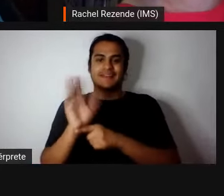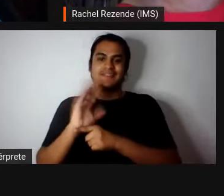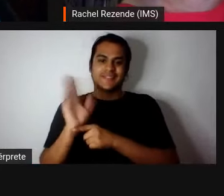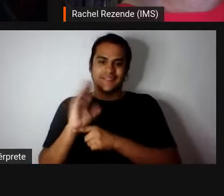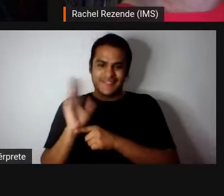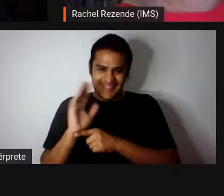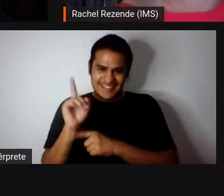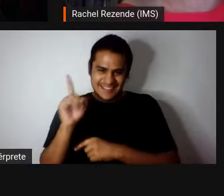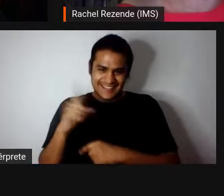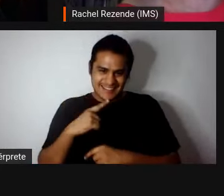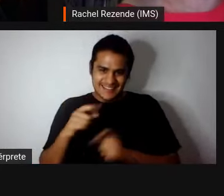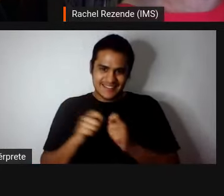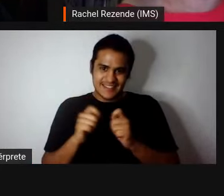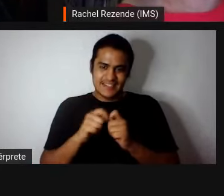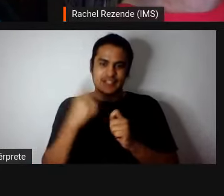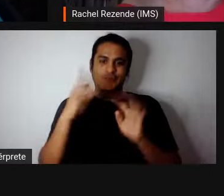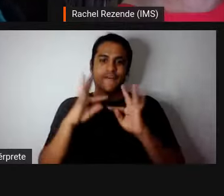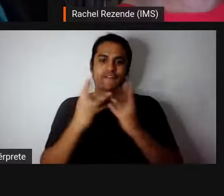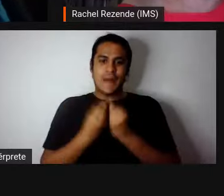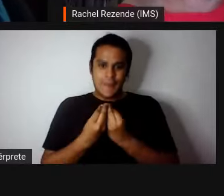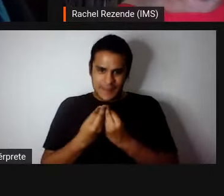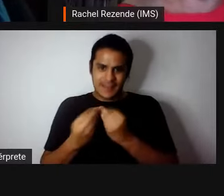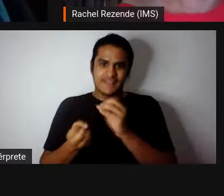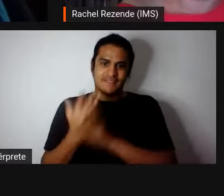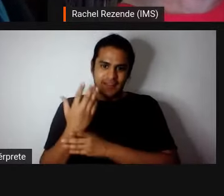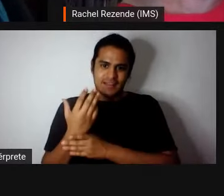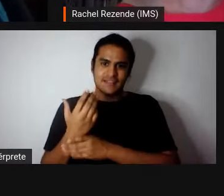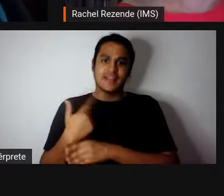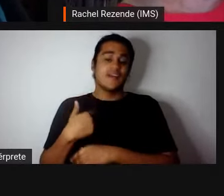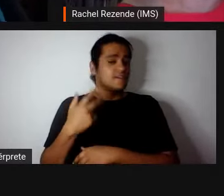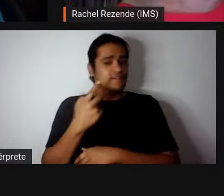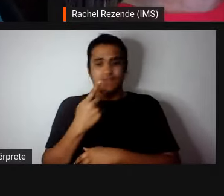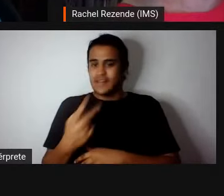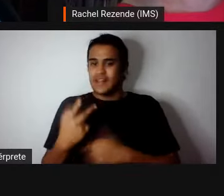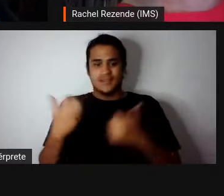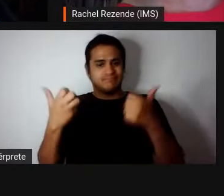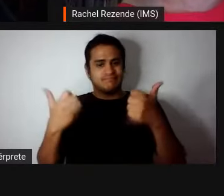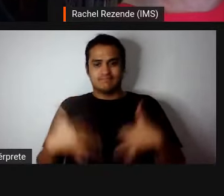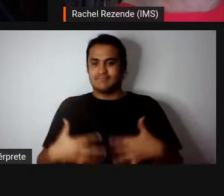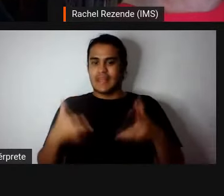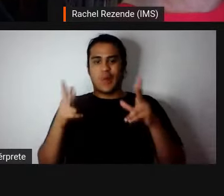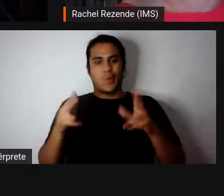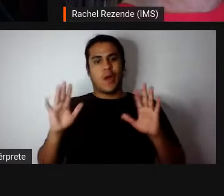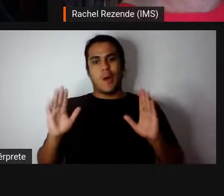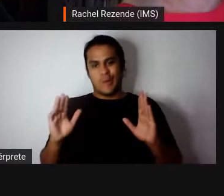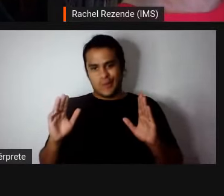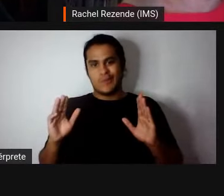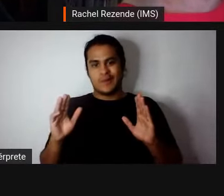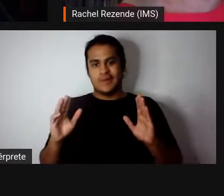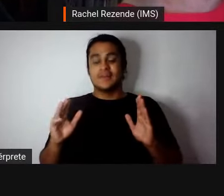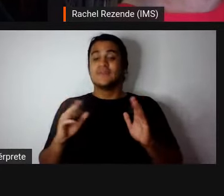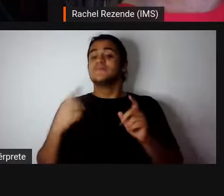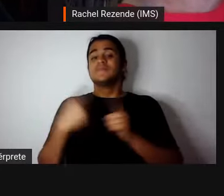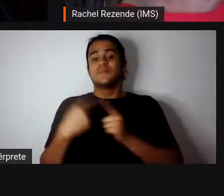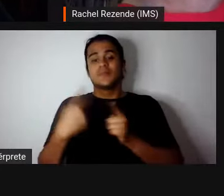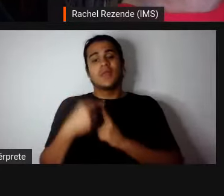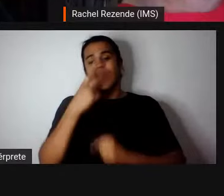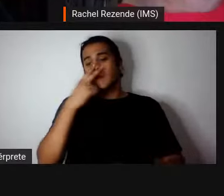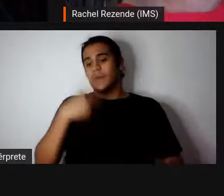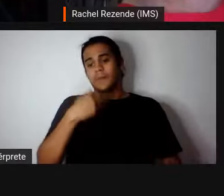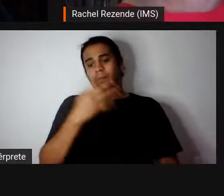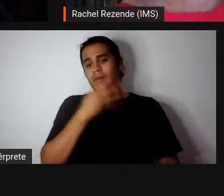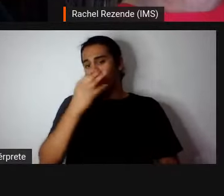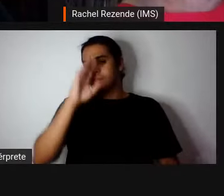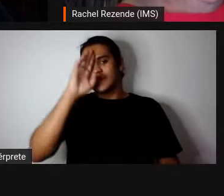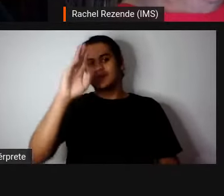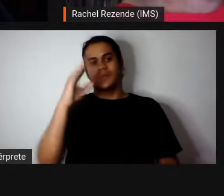né, que a sua família produziu, falei exatamente isso, né, falei por aí, mas porque eu acho que isso é o mais importante nesse momento,